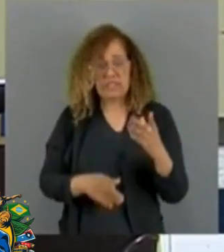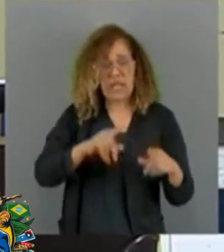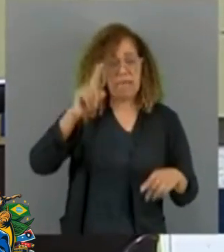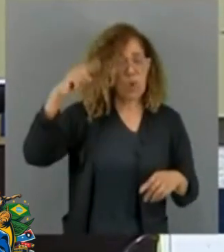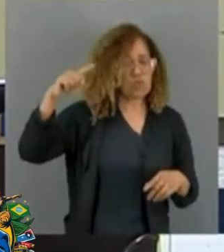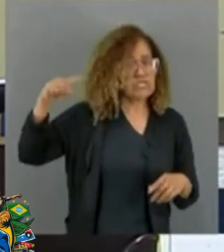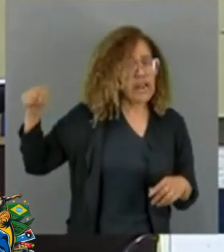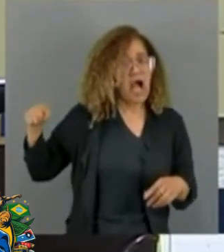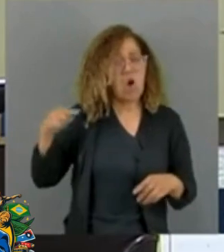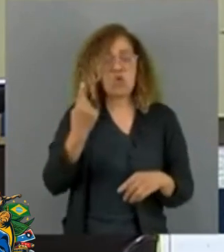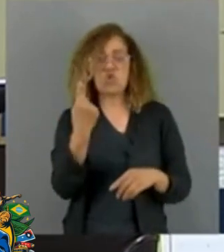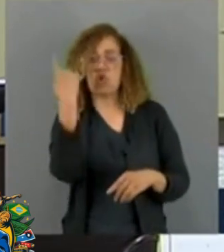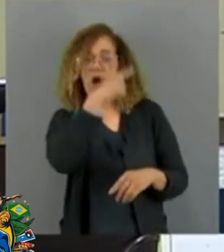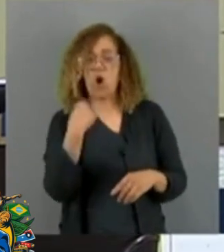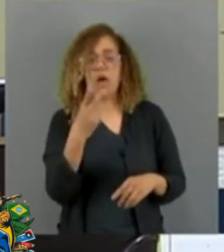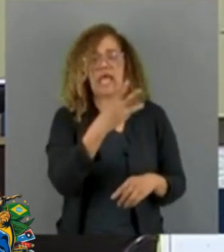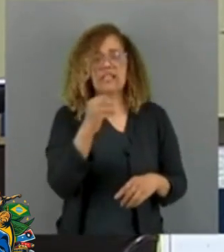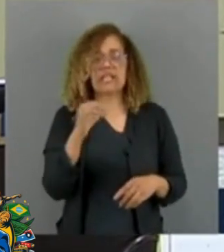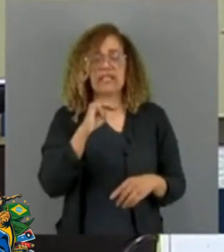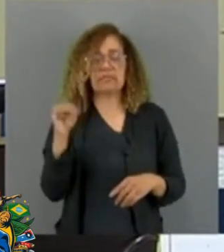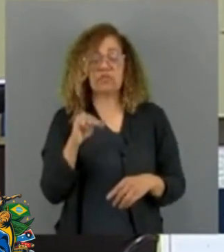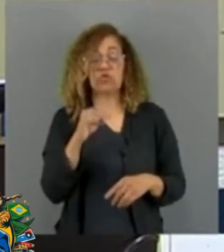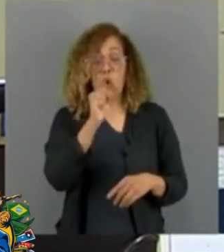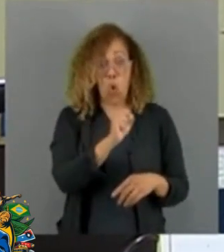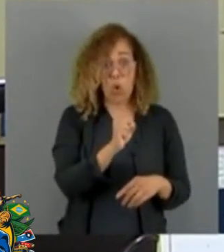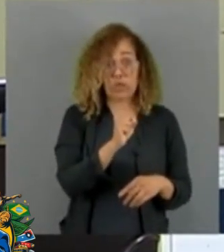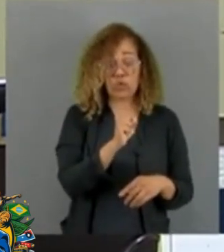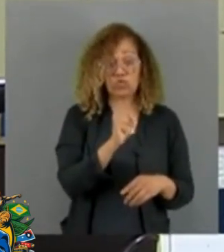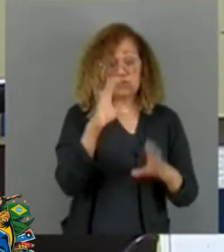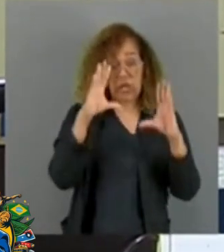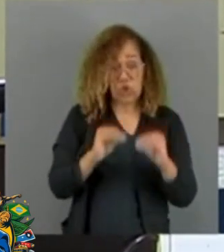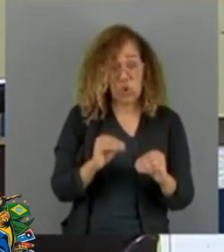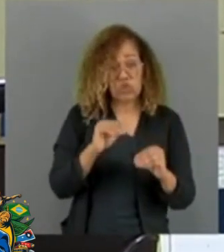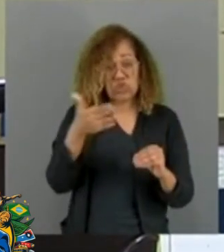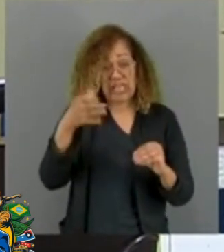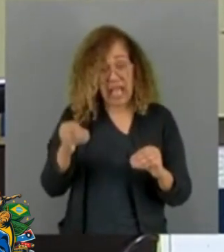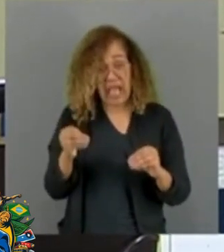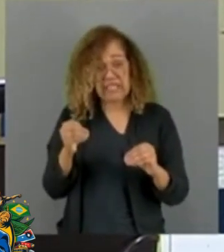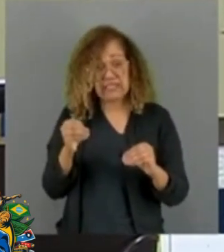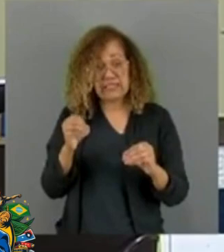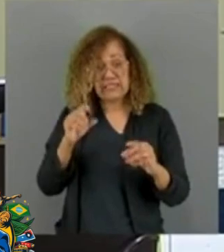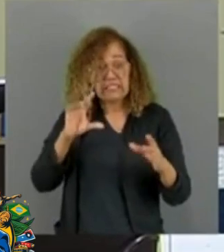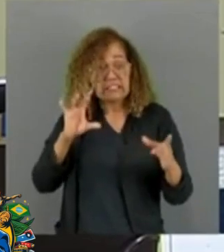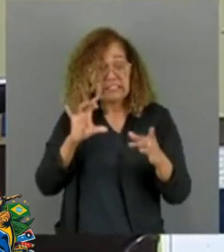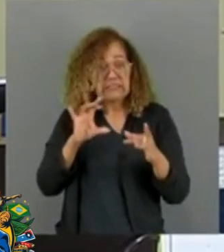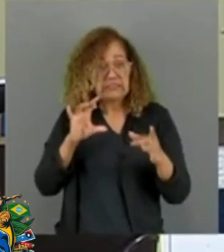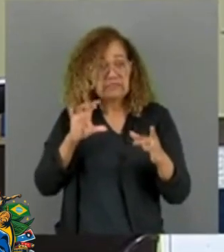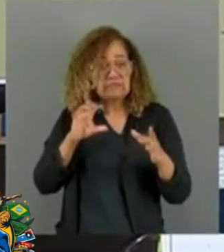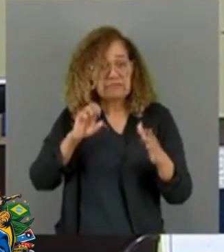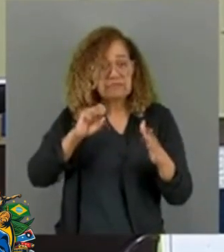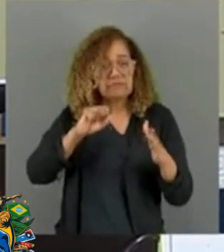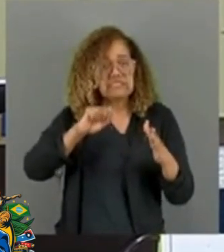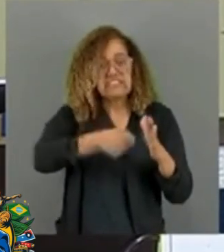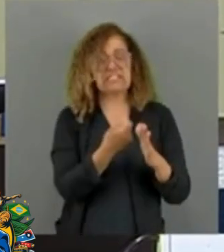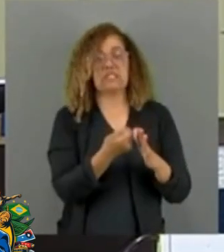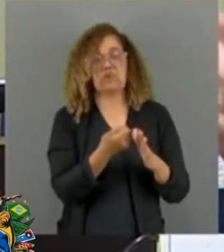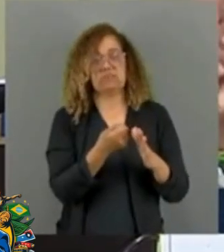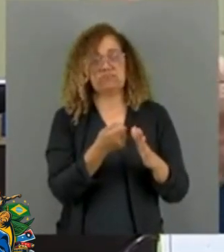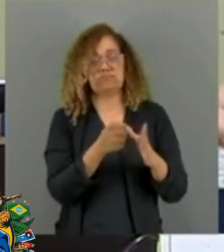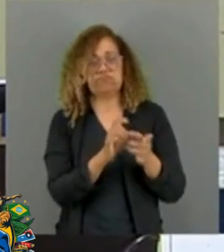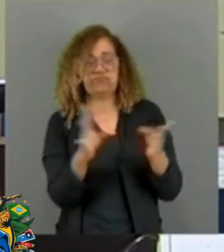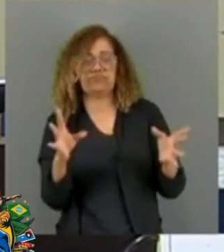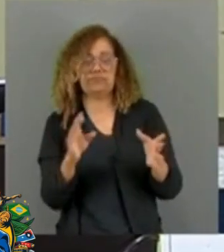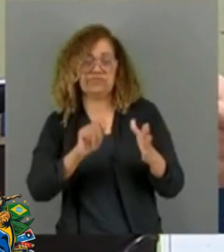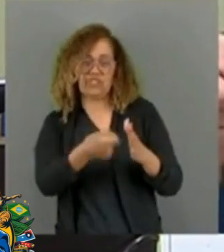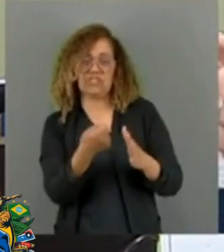rede em 1h30. Às 8h10 da noite, a Jovem Pan cruelmente desligou o sinal da Jovem Pan News Bauru. Em 1h40.